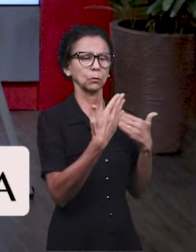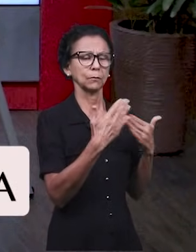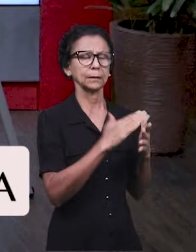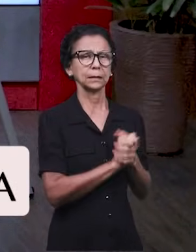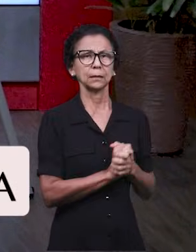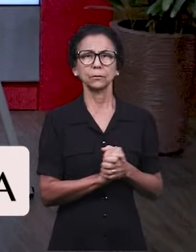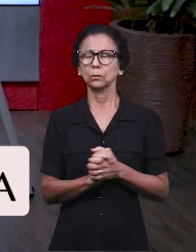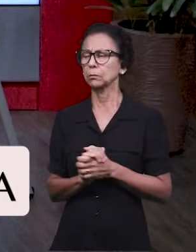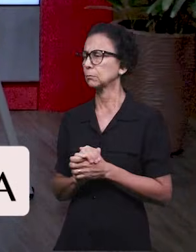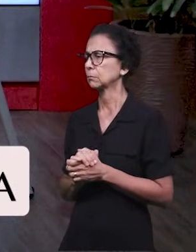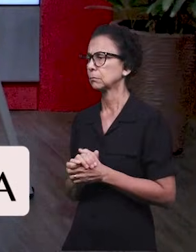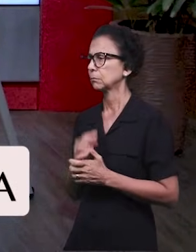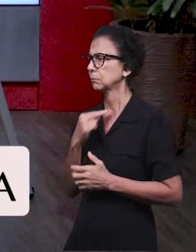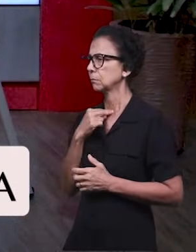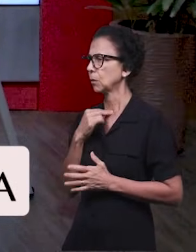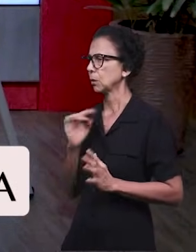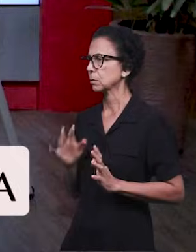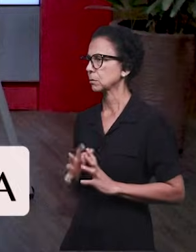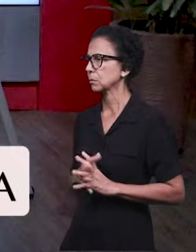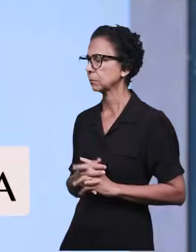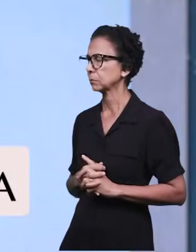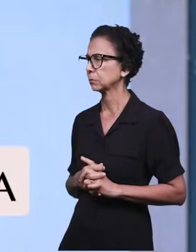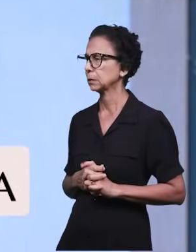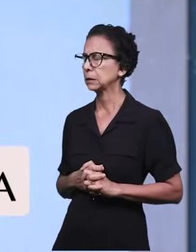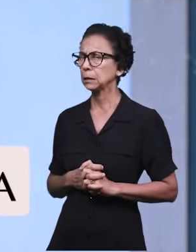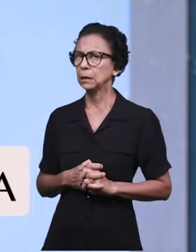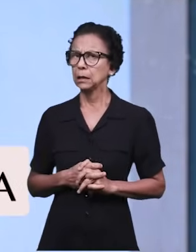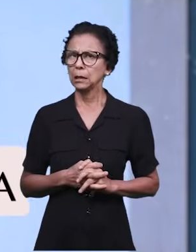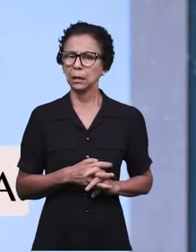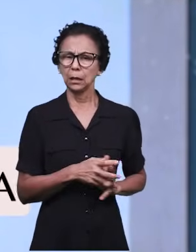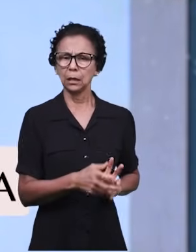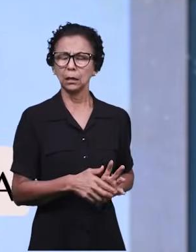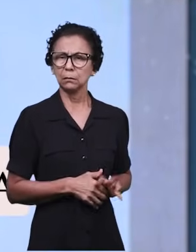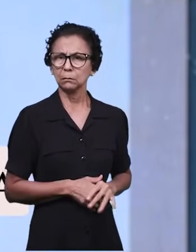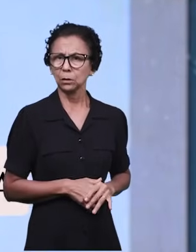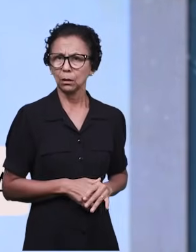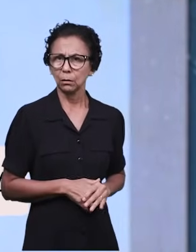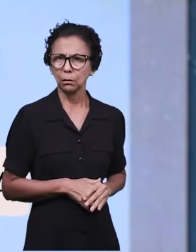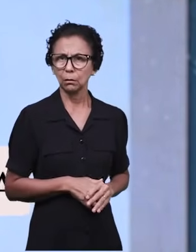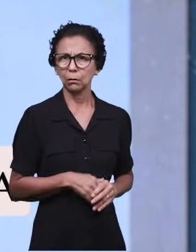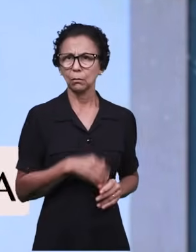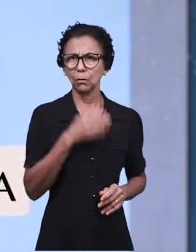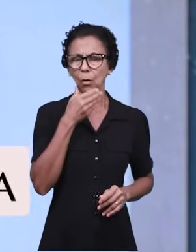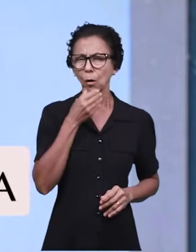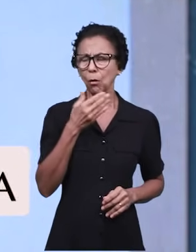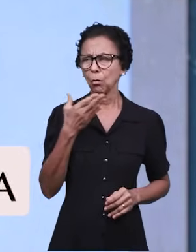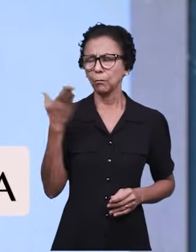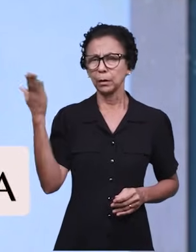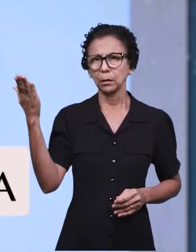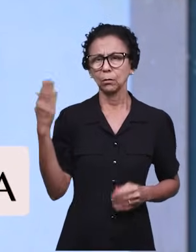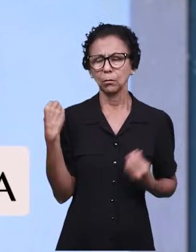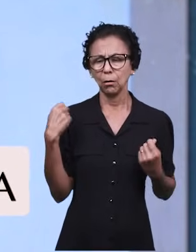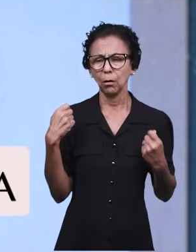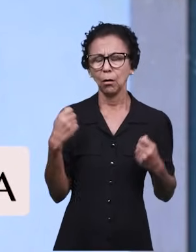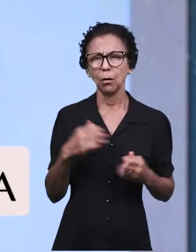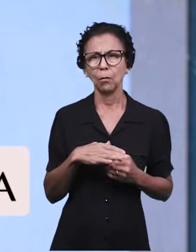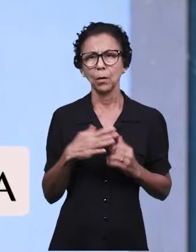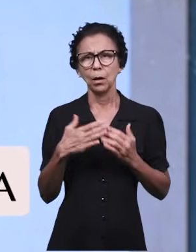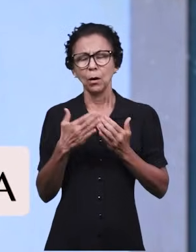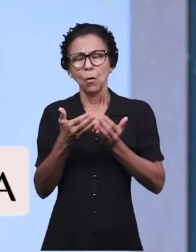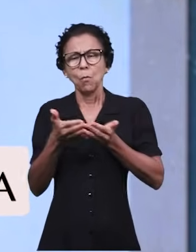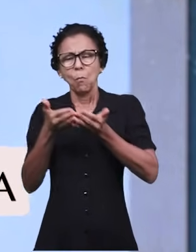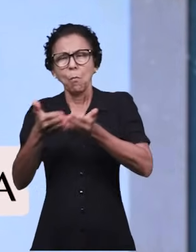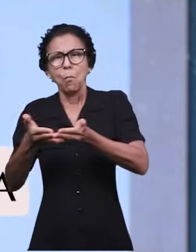pastor. E então ele se queixou: não é possível, esse senhor que é cônsul lá no Porto